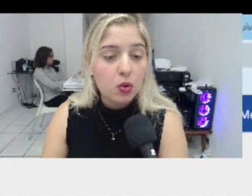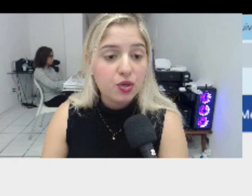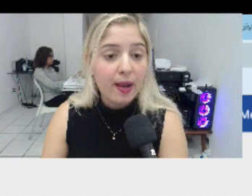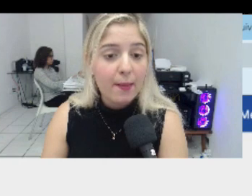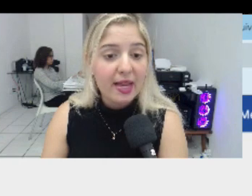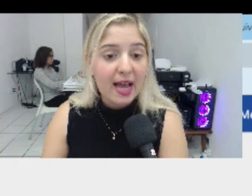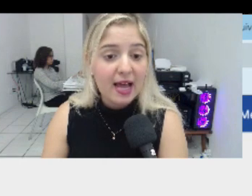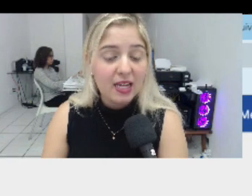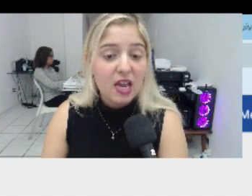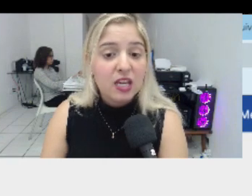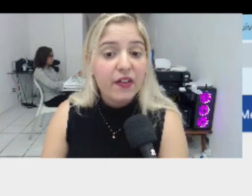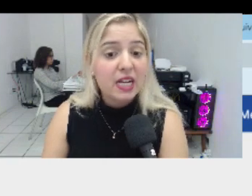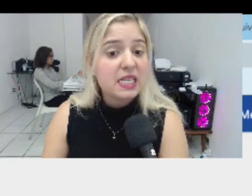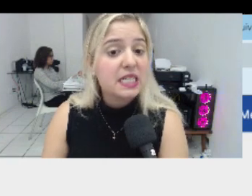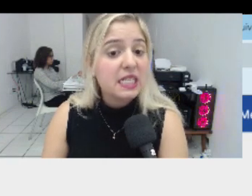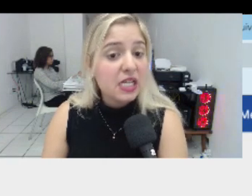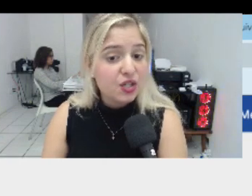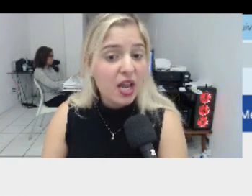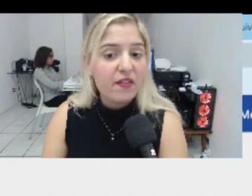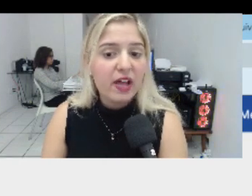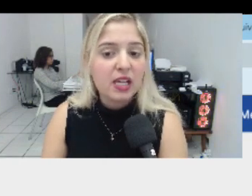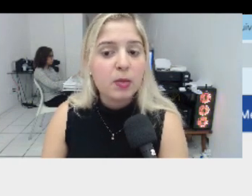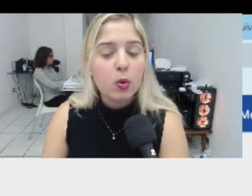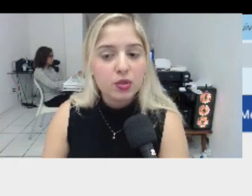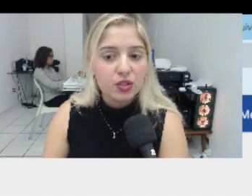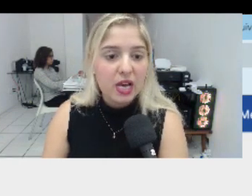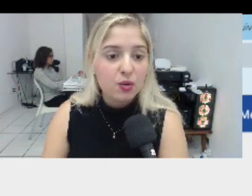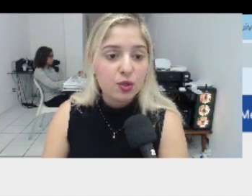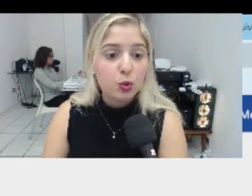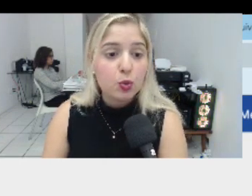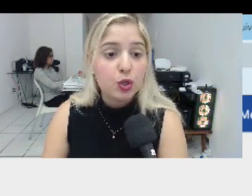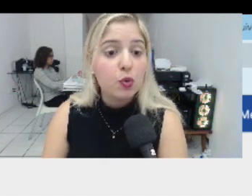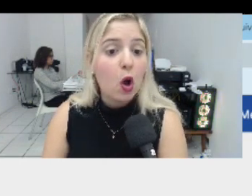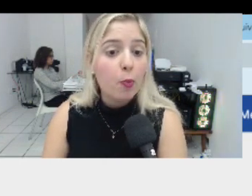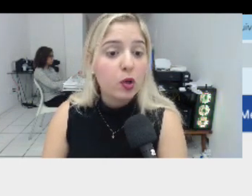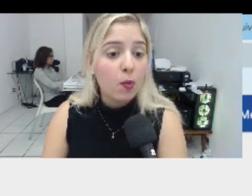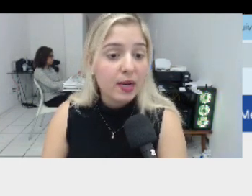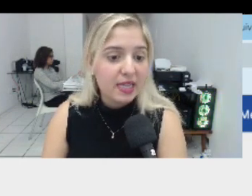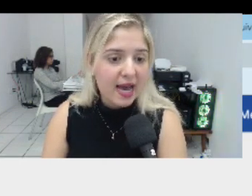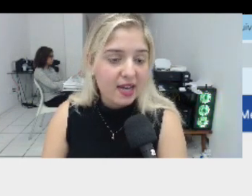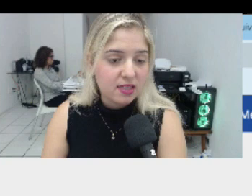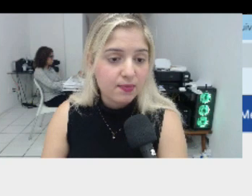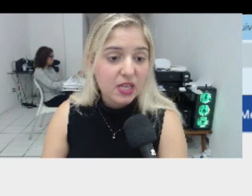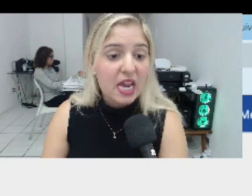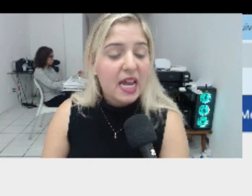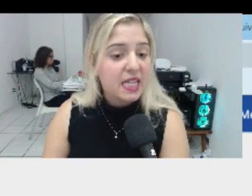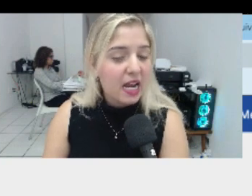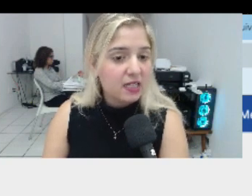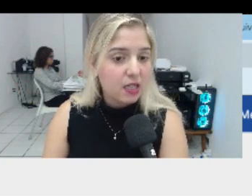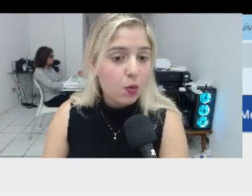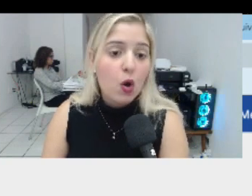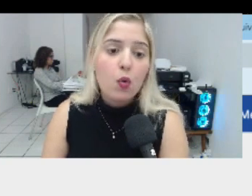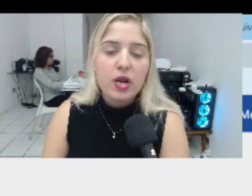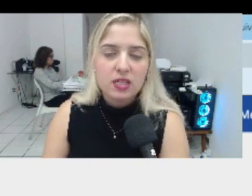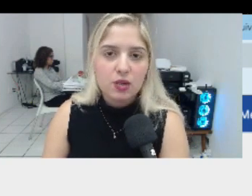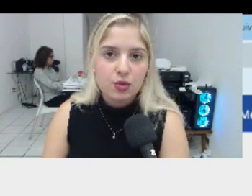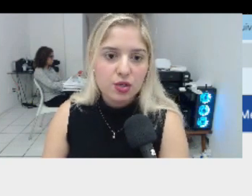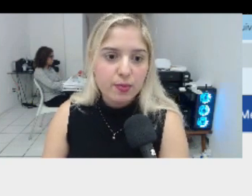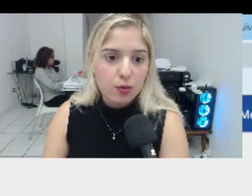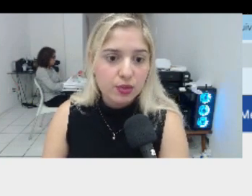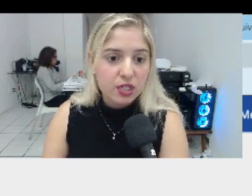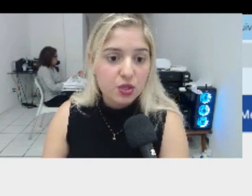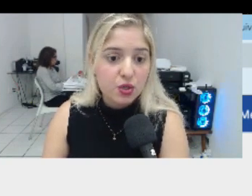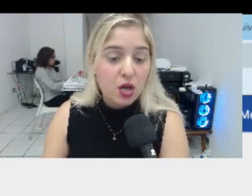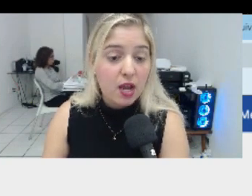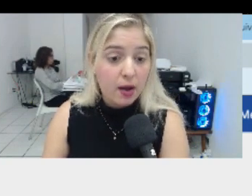manchete é a coluna de Bela Megali, que fala que Cid revela que Bolsonaro discutiu golpe com militares. Em delação, o